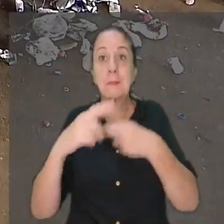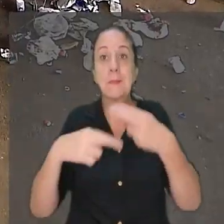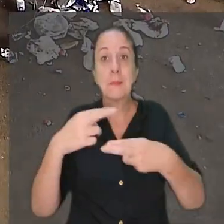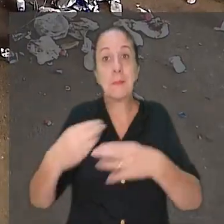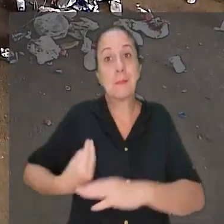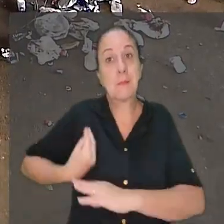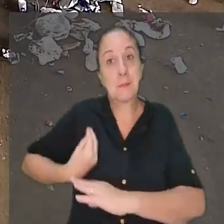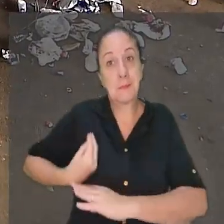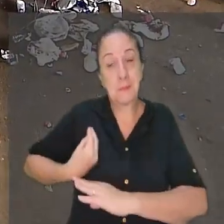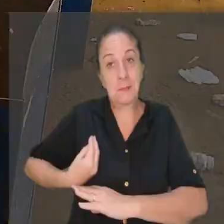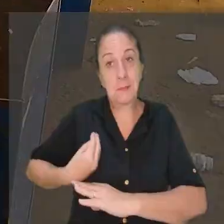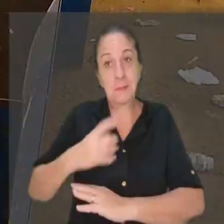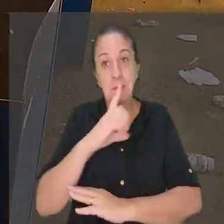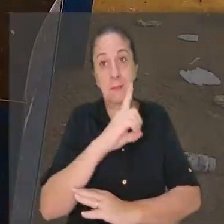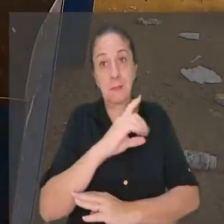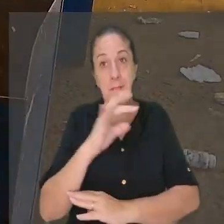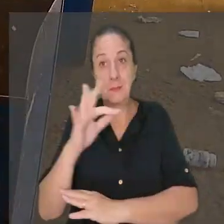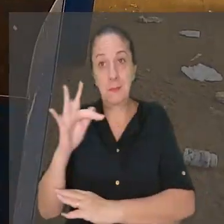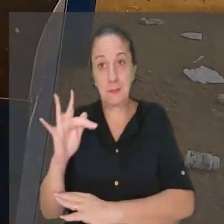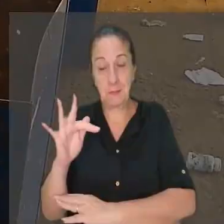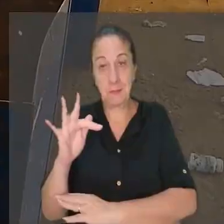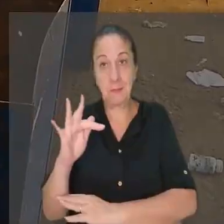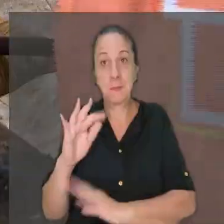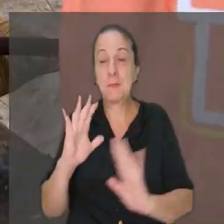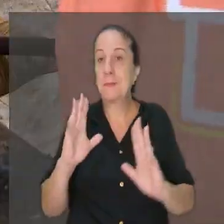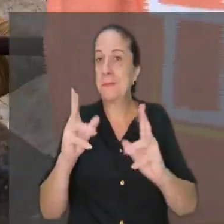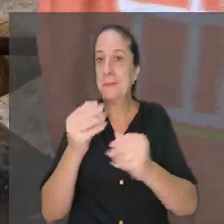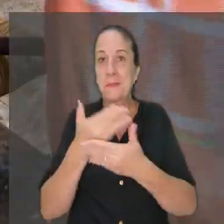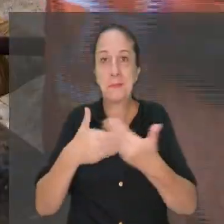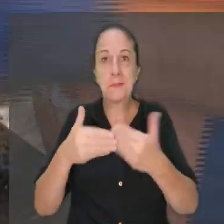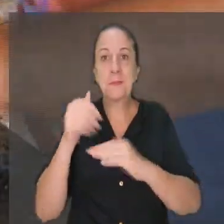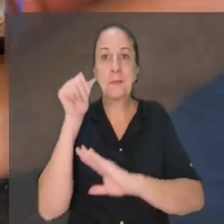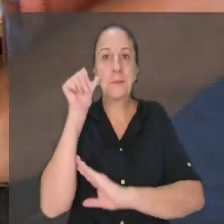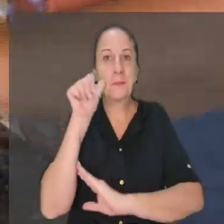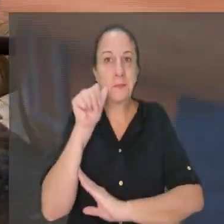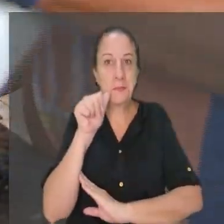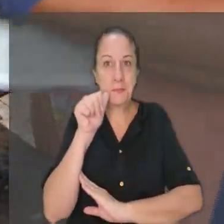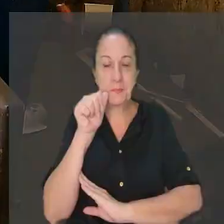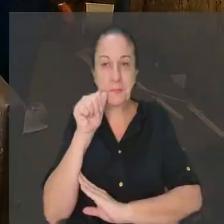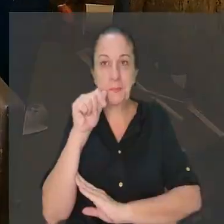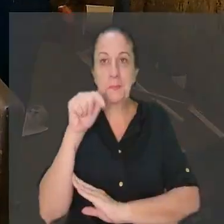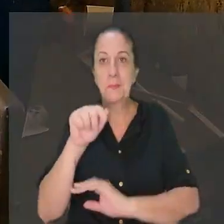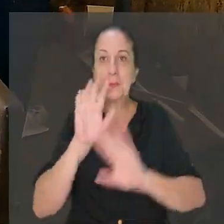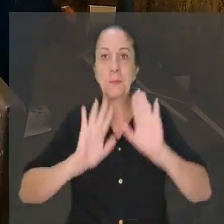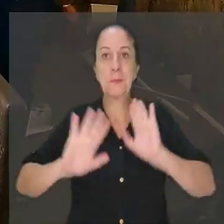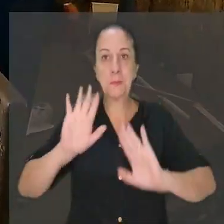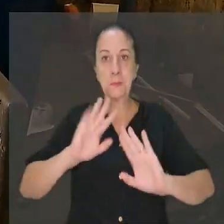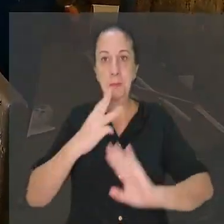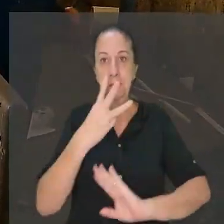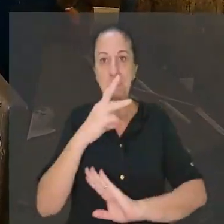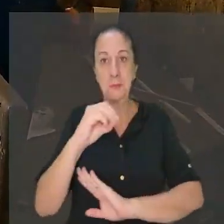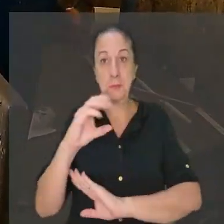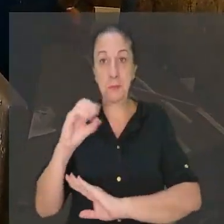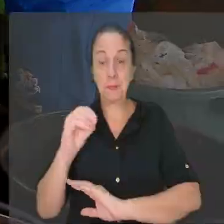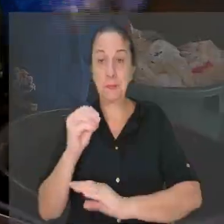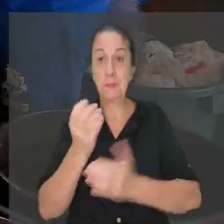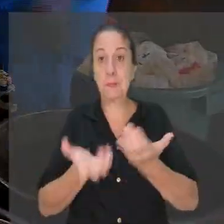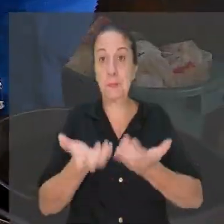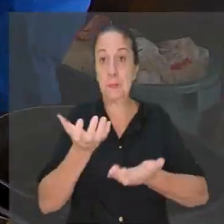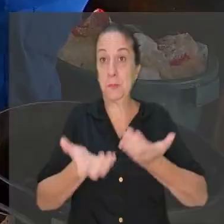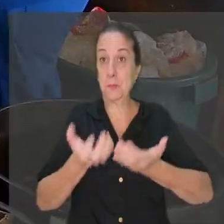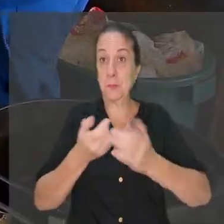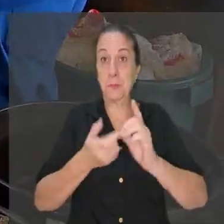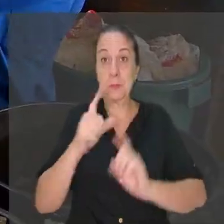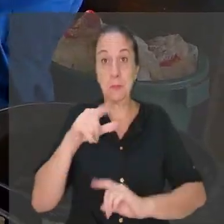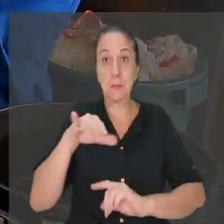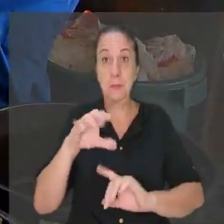cooperativa Recicle a Vida, de Ceilândia, no Distrito Federal. A maioria, mulheres. Aqui são tratadas 300 toneladas